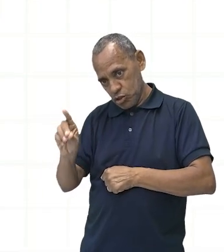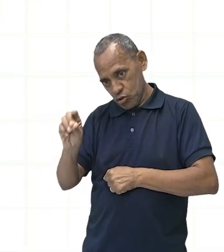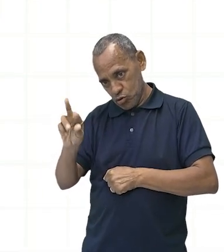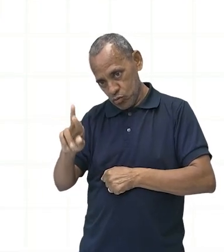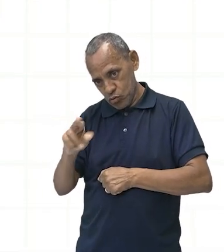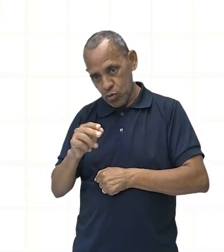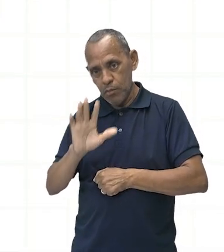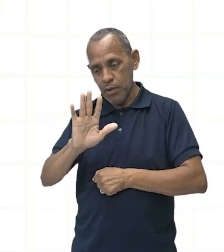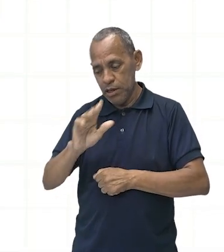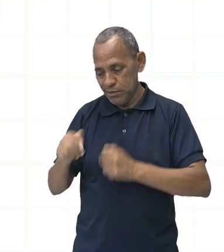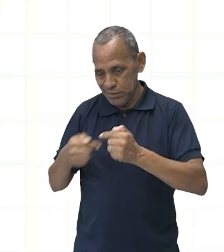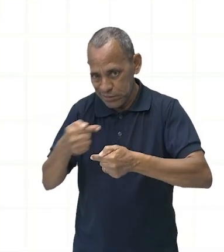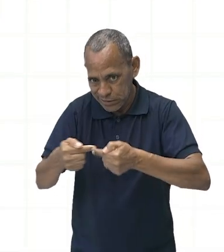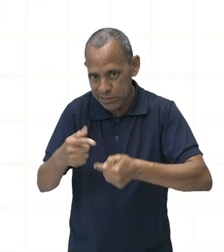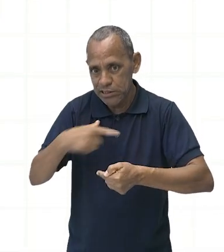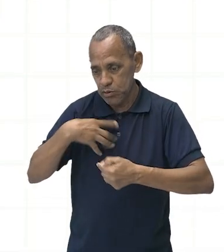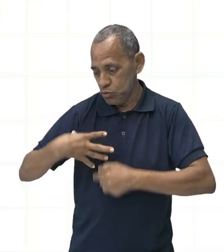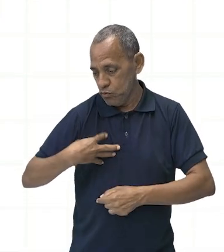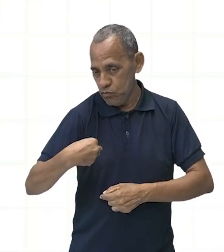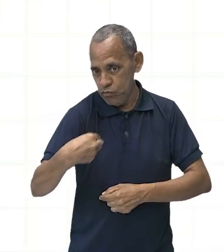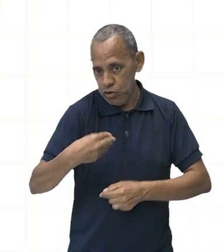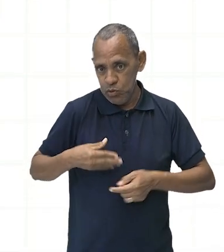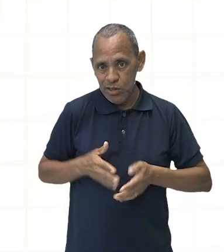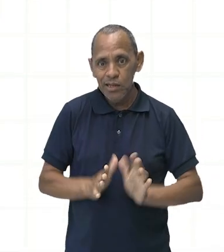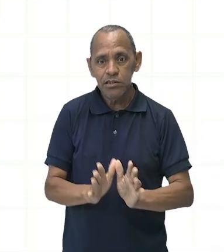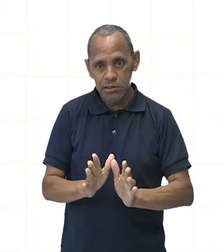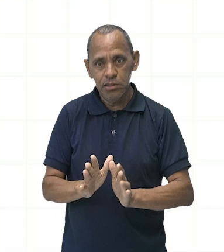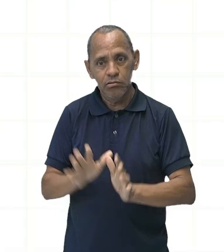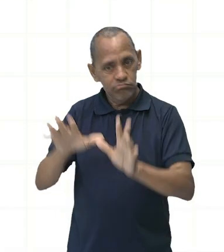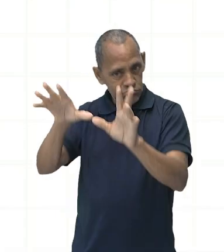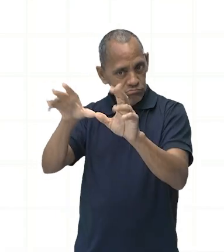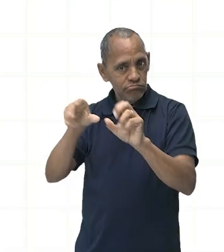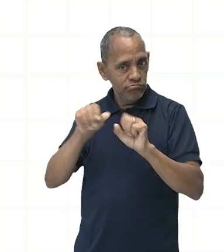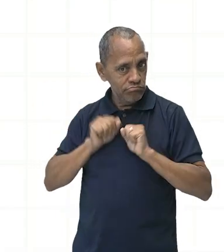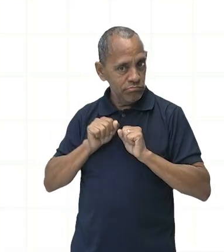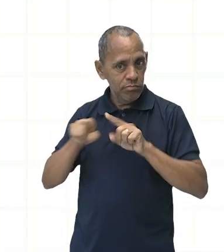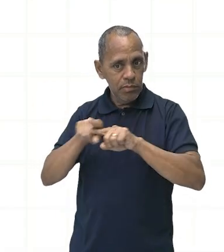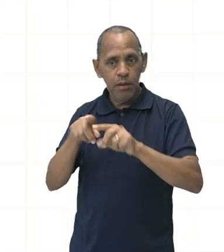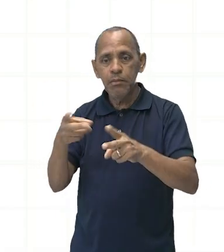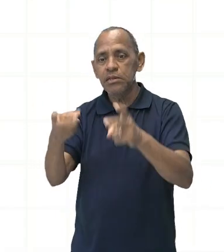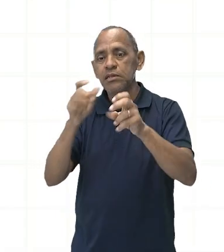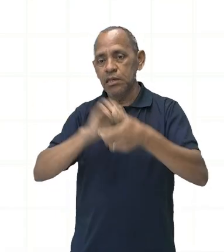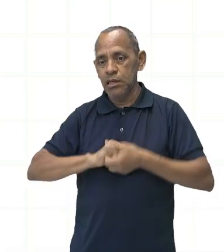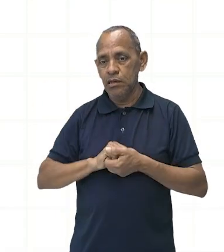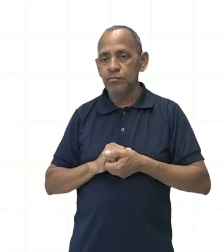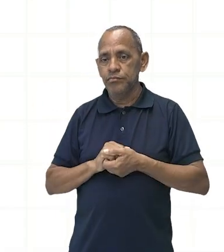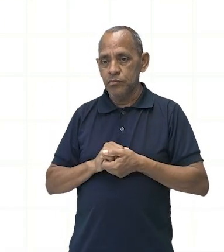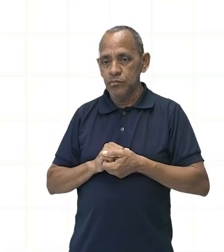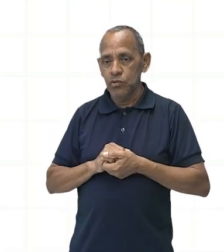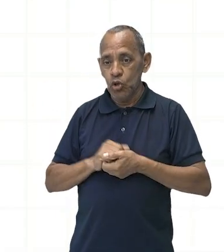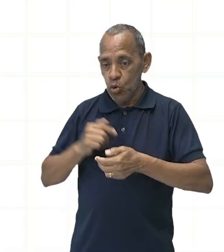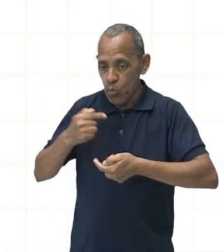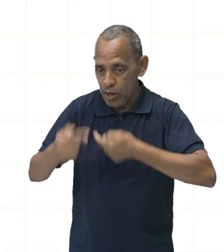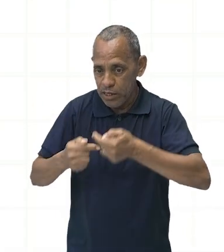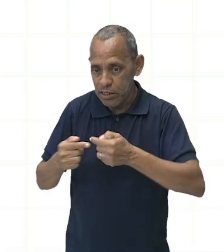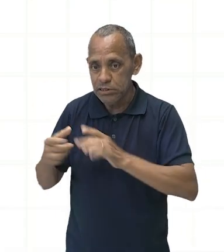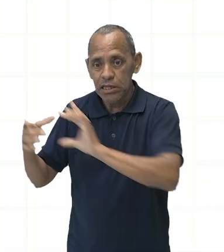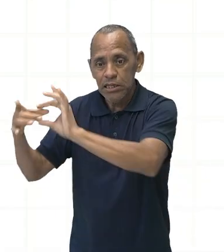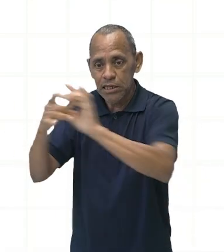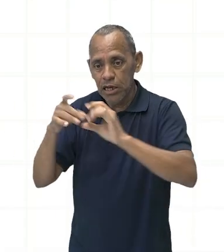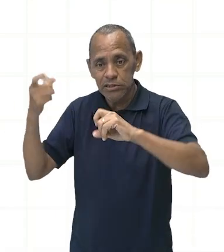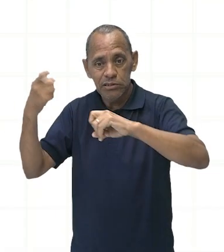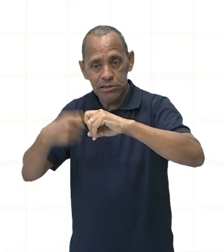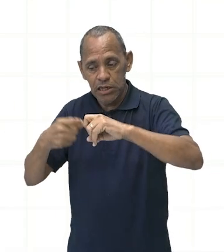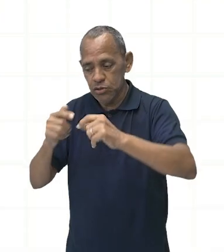sua descendência, nós temos um filho que nasceu afetado. Então, o que a gente percebe? Que uma herança de